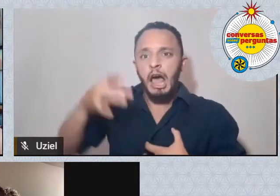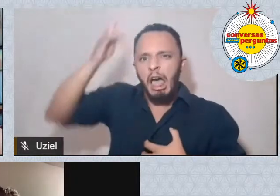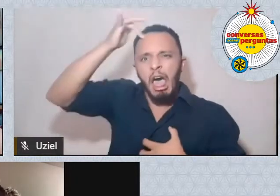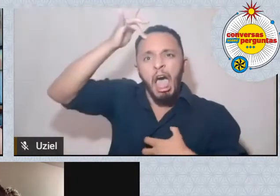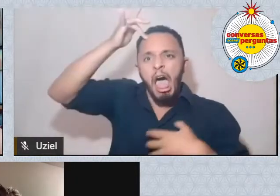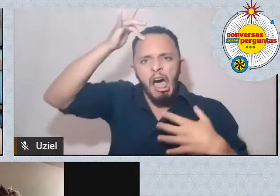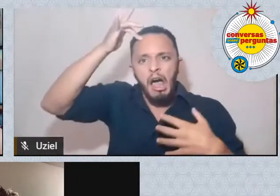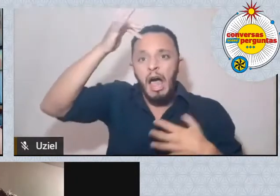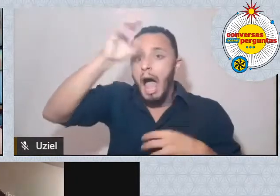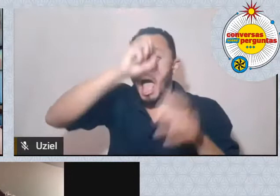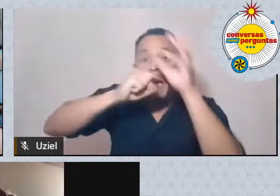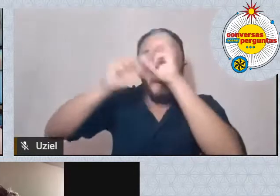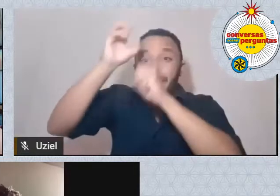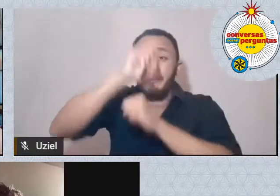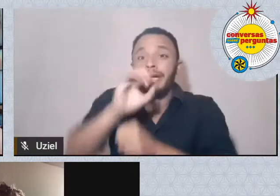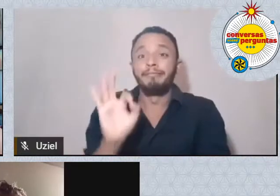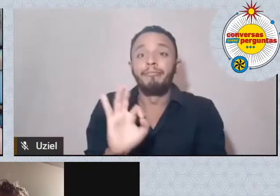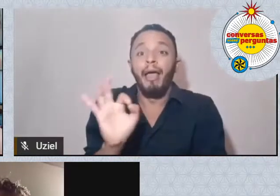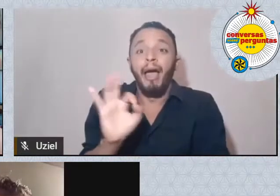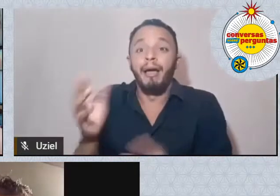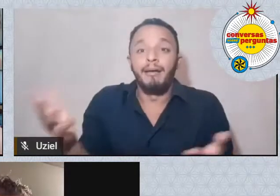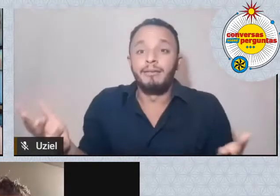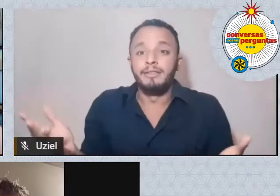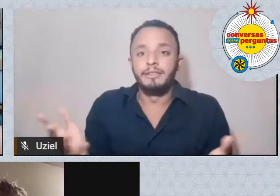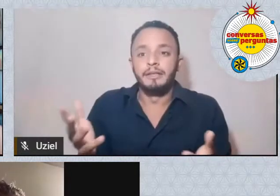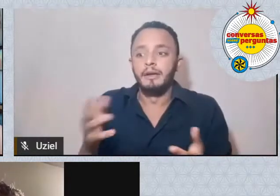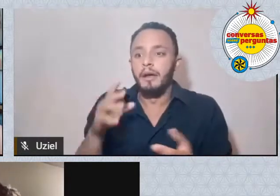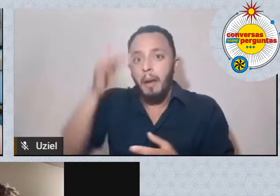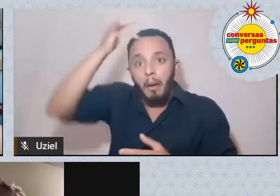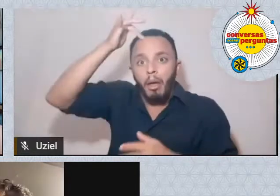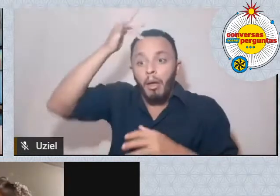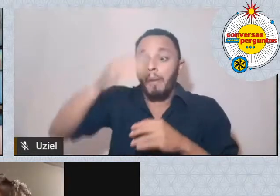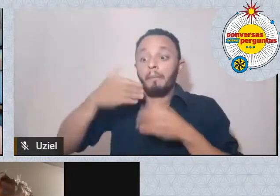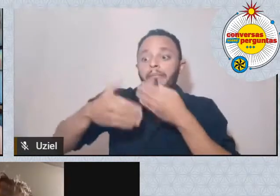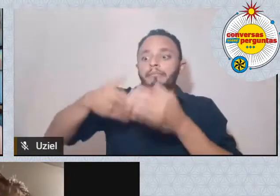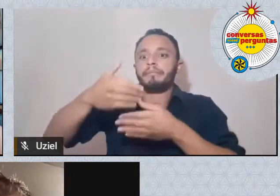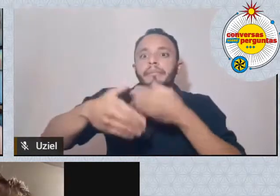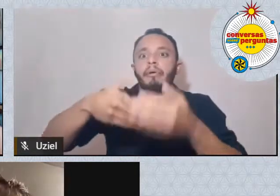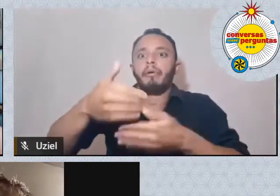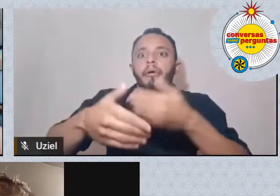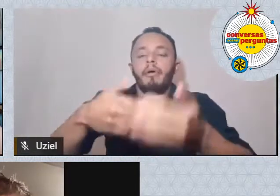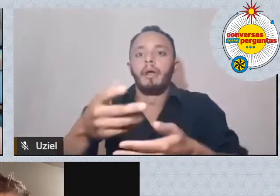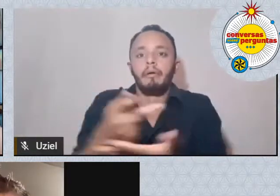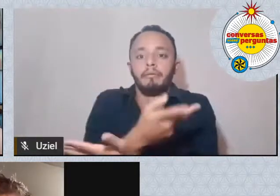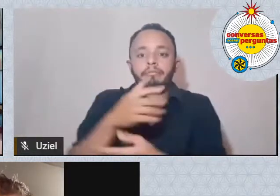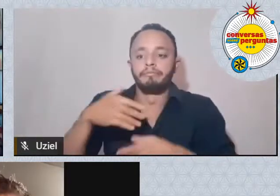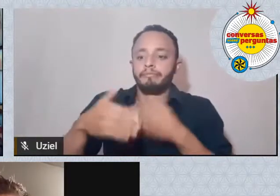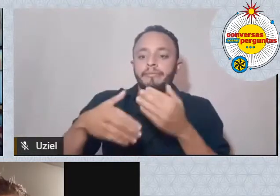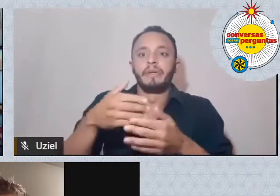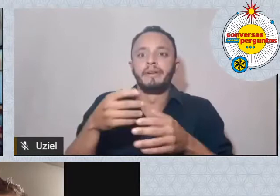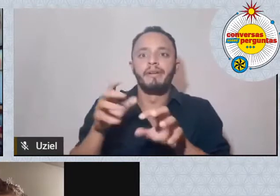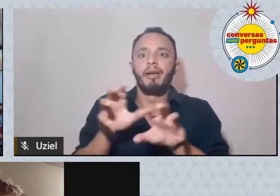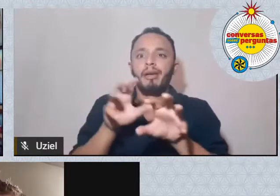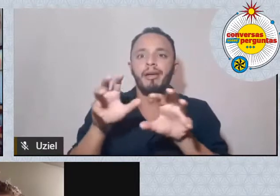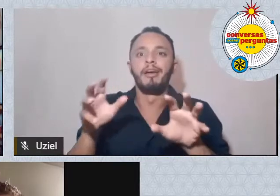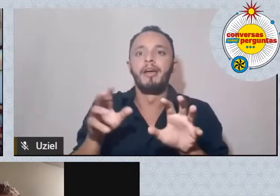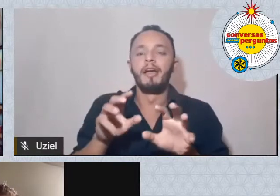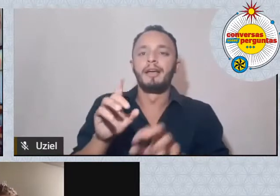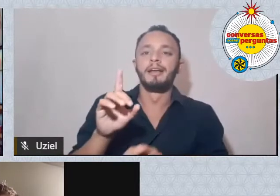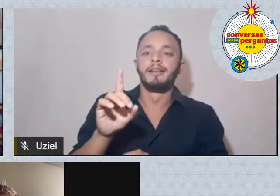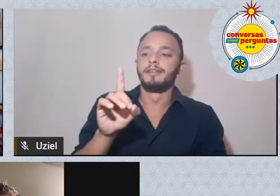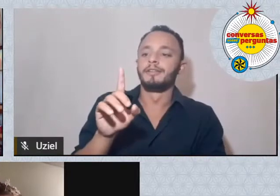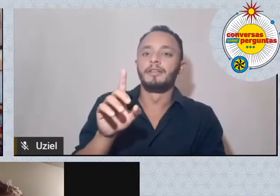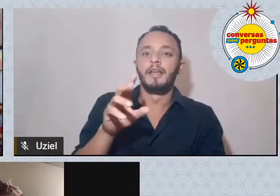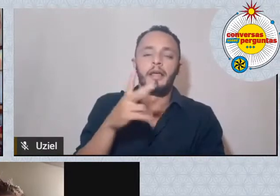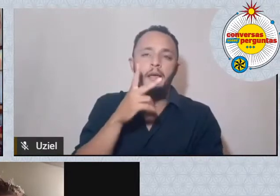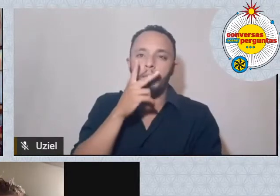aprender, que só serve para reproduzir o efeito Dunning-Kruger. Não sei se vocês conhecem, é